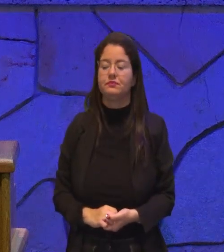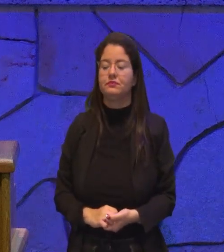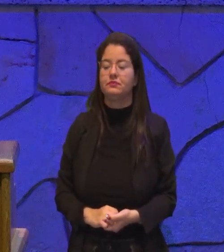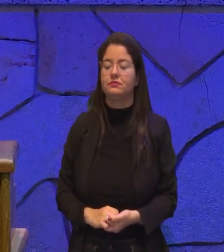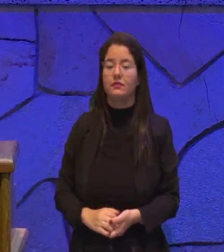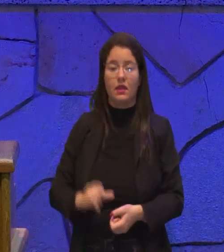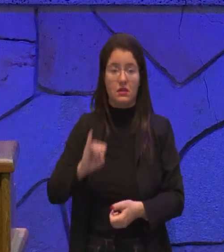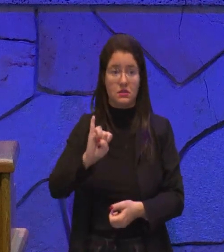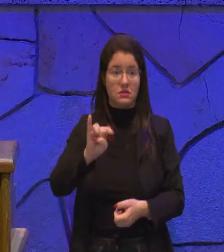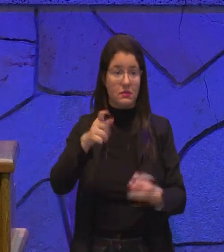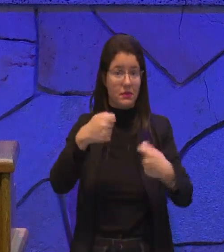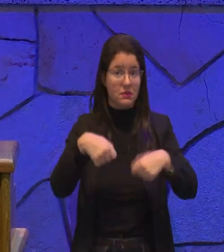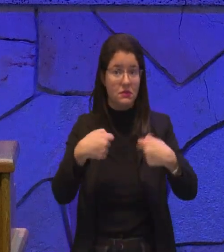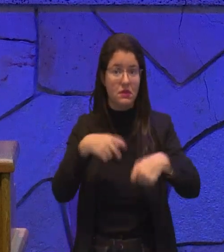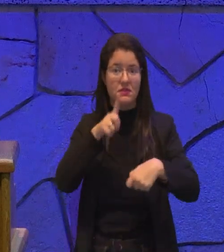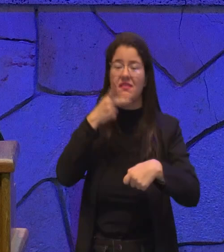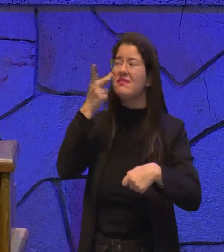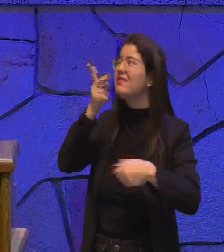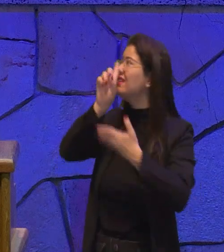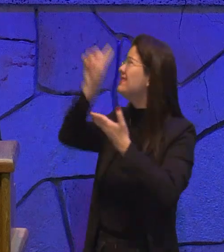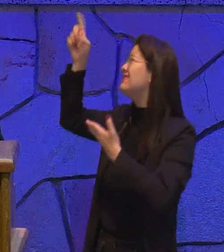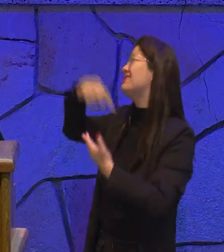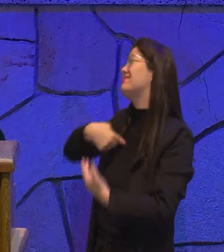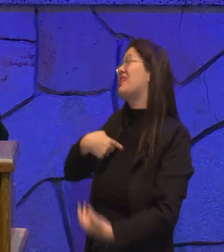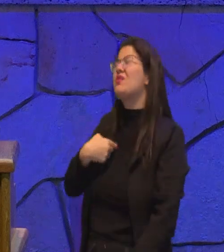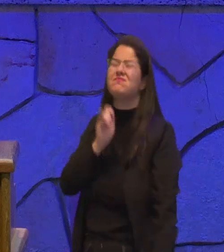Se for preciso, diga a Ele que você está infeliz.